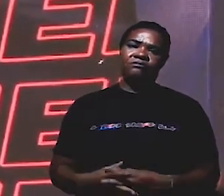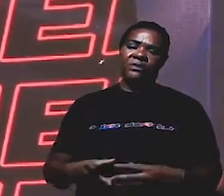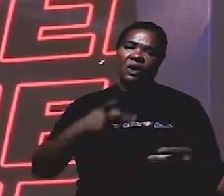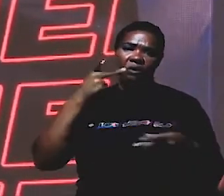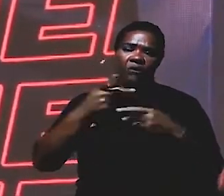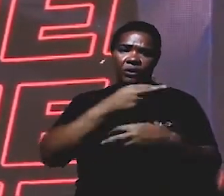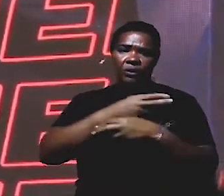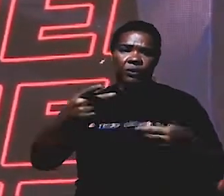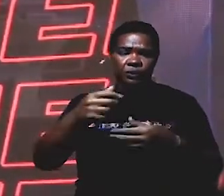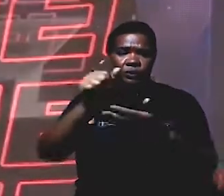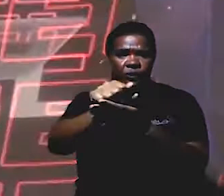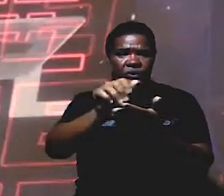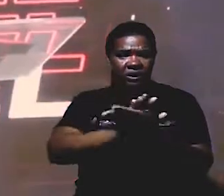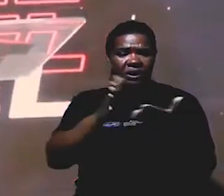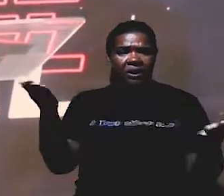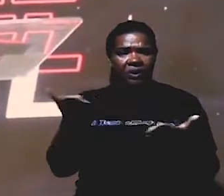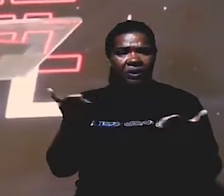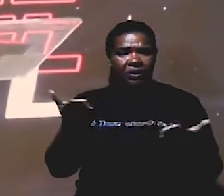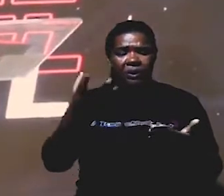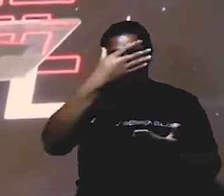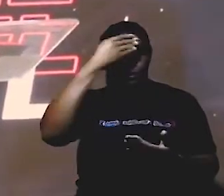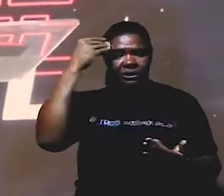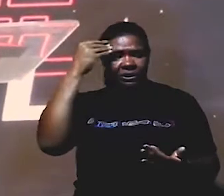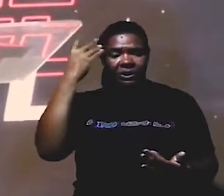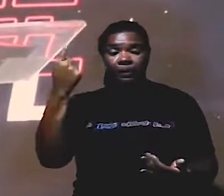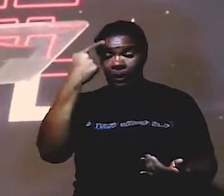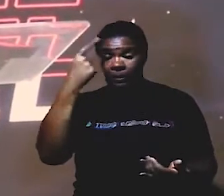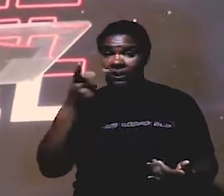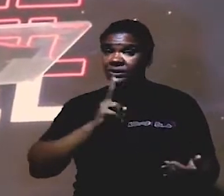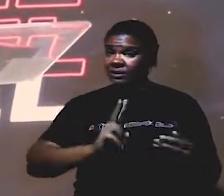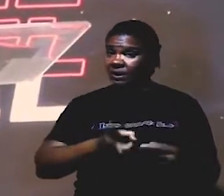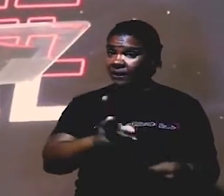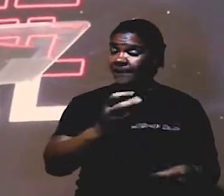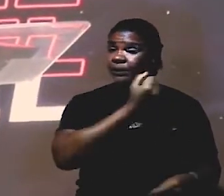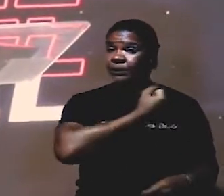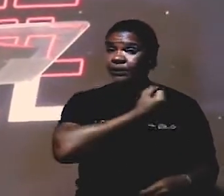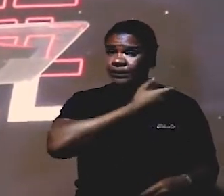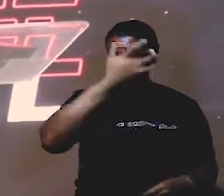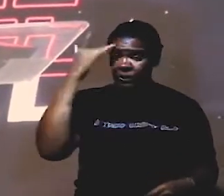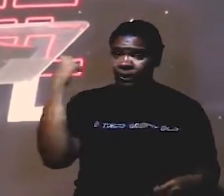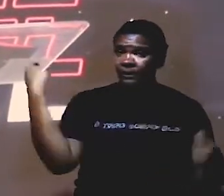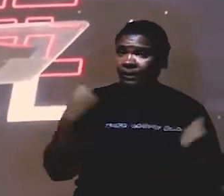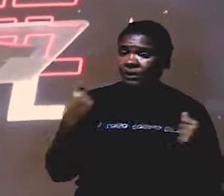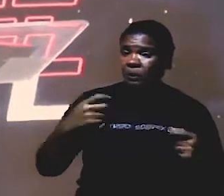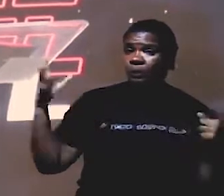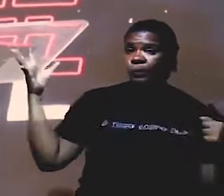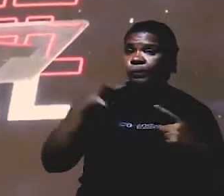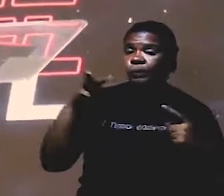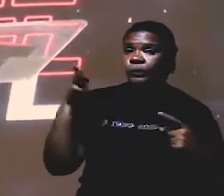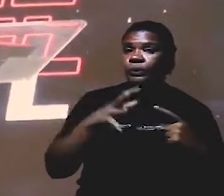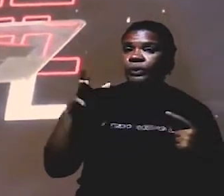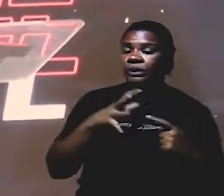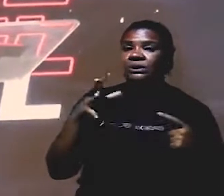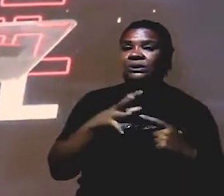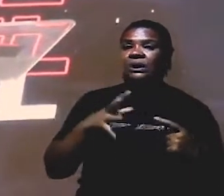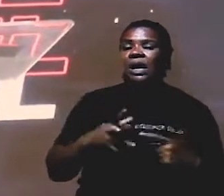digo algo, e se você quiser anotar, anote. Porque eu anotei para eu não esquecer. O número de pessoas que eu pretendo influenciar